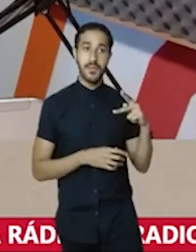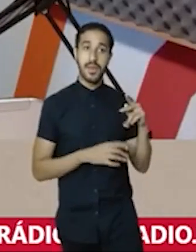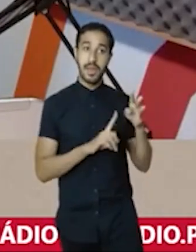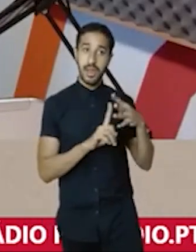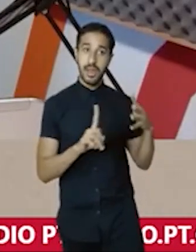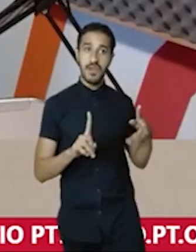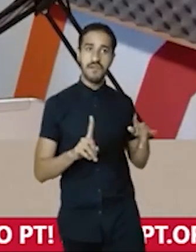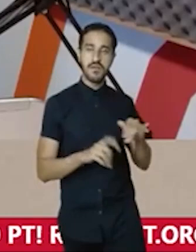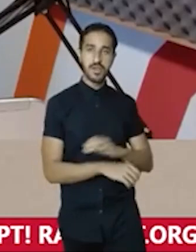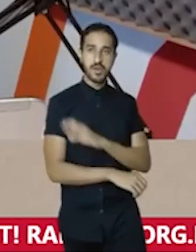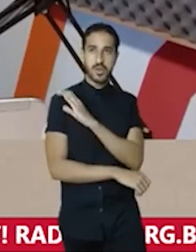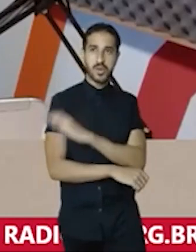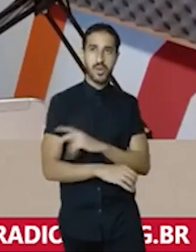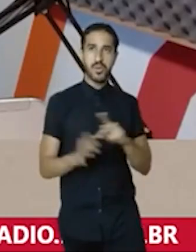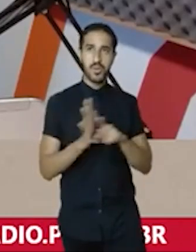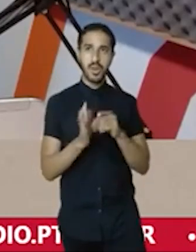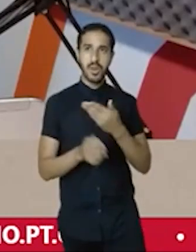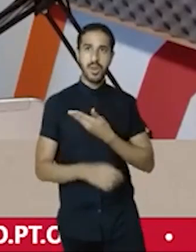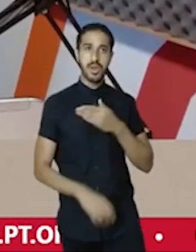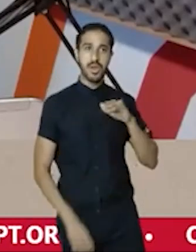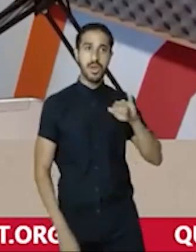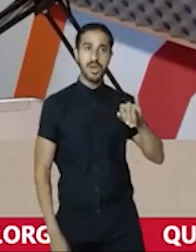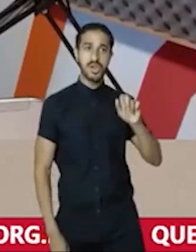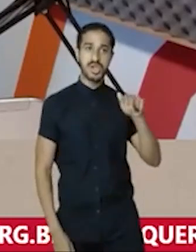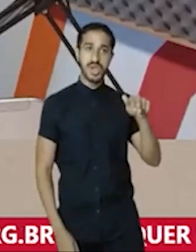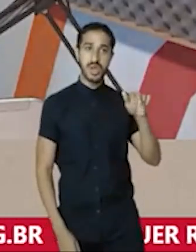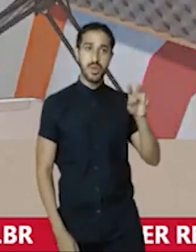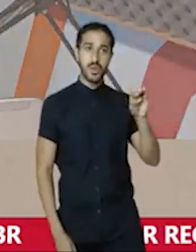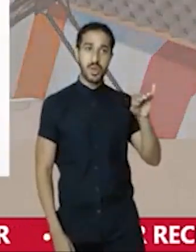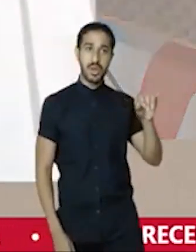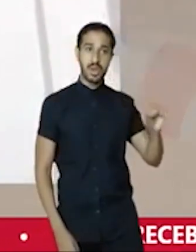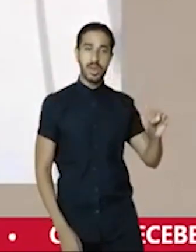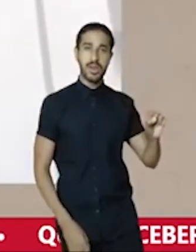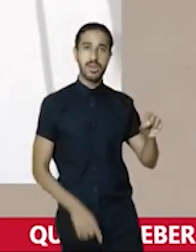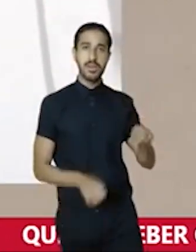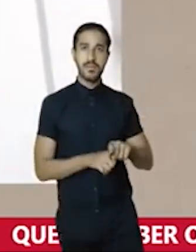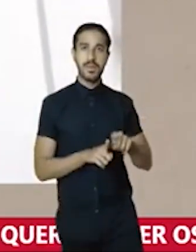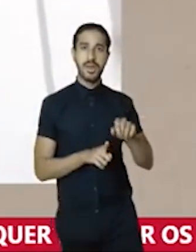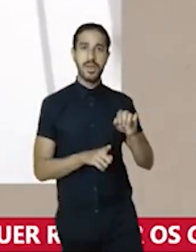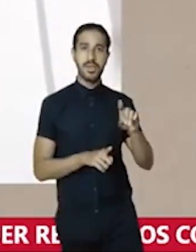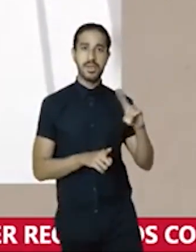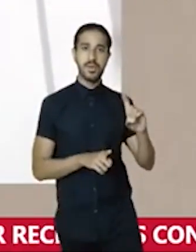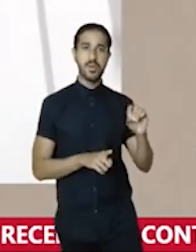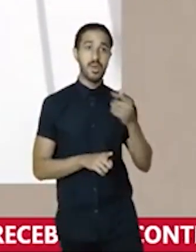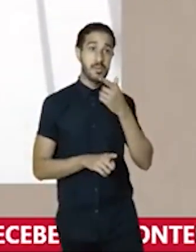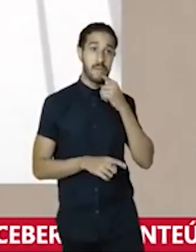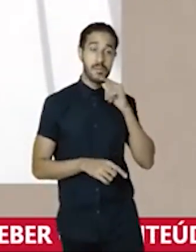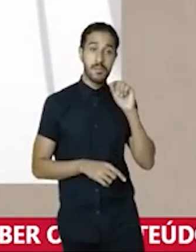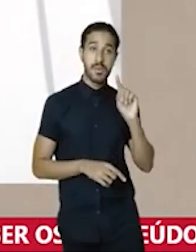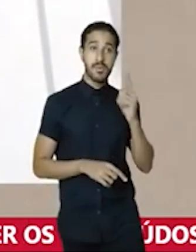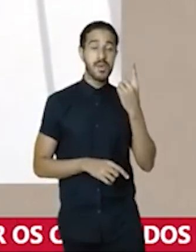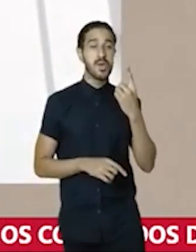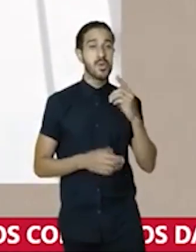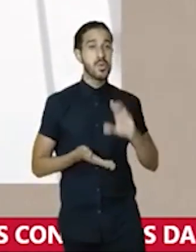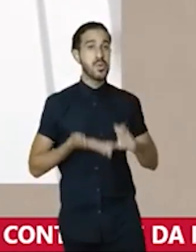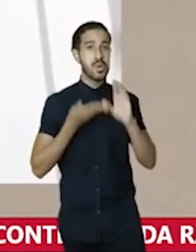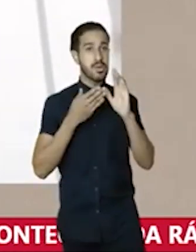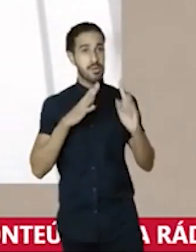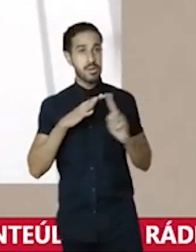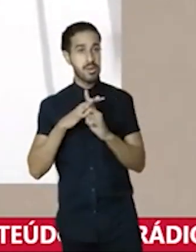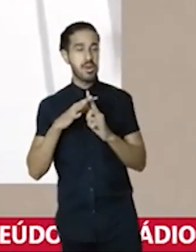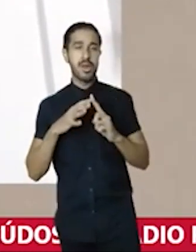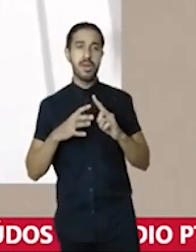ser coordenado aí pelo companheiro Jean Iris e pelo companheiro Azilto Piana, que é o primeiro conselheiro a compor